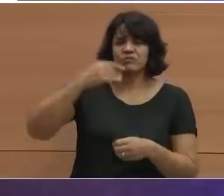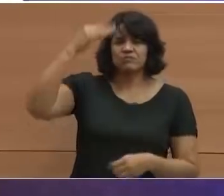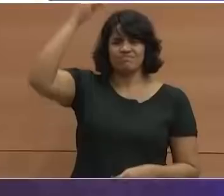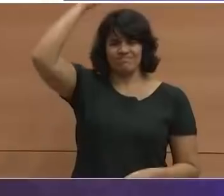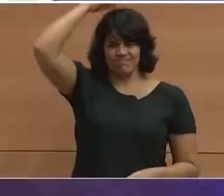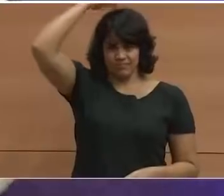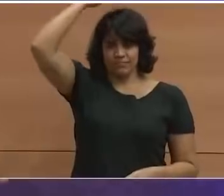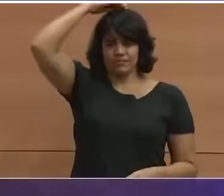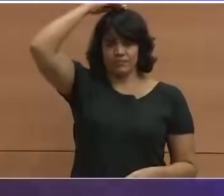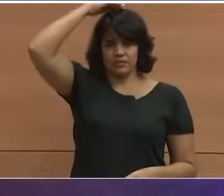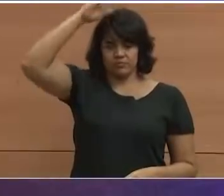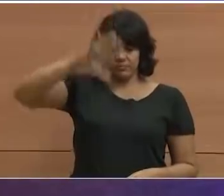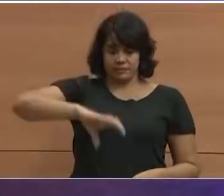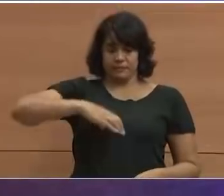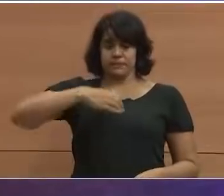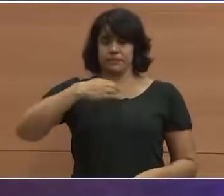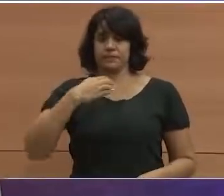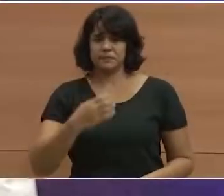Mas onde eu quero chegar?